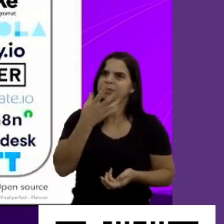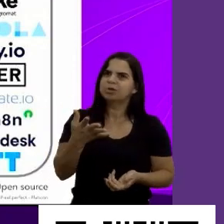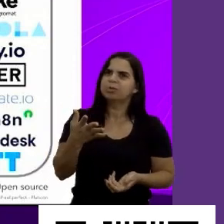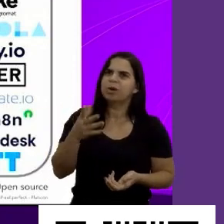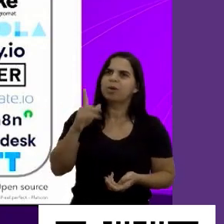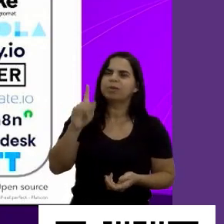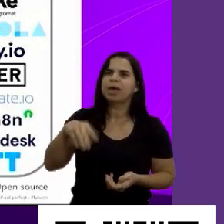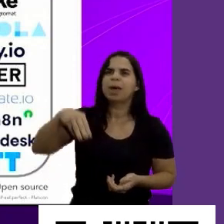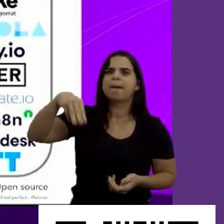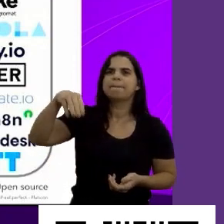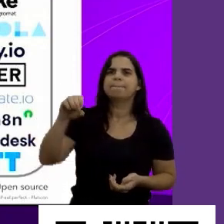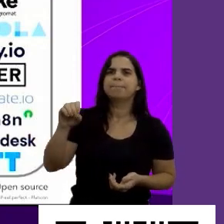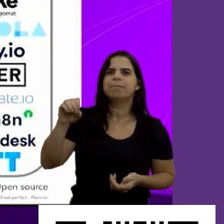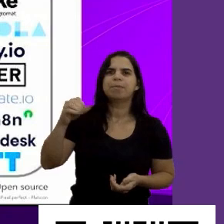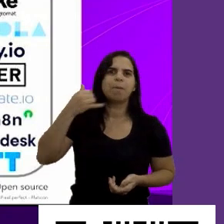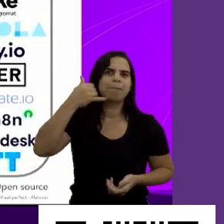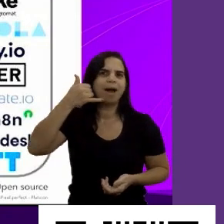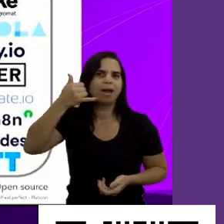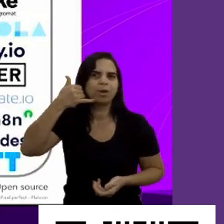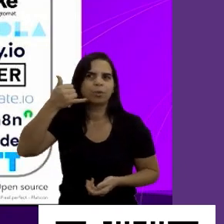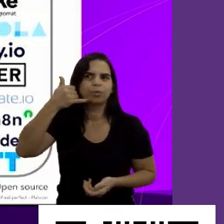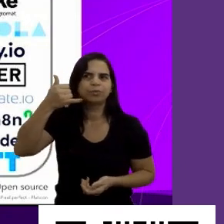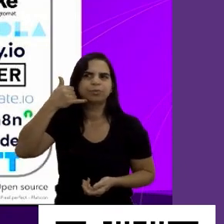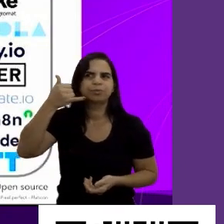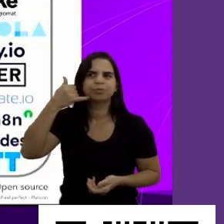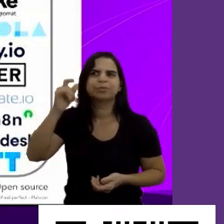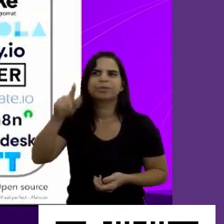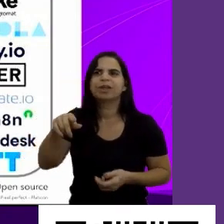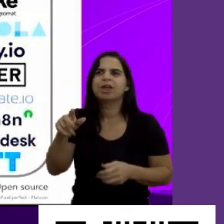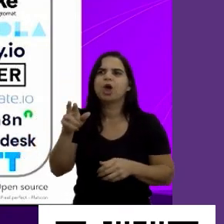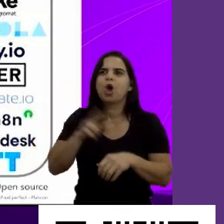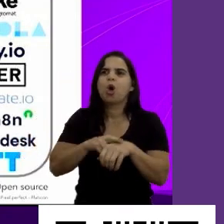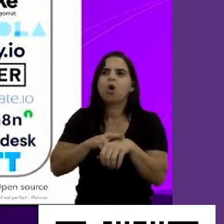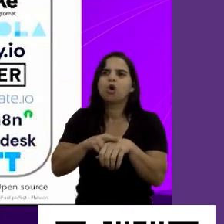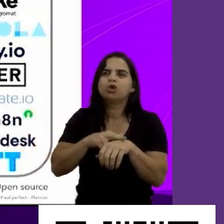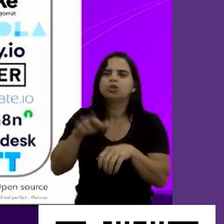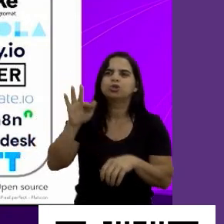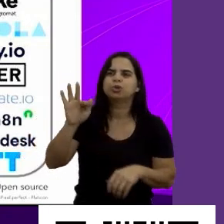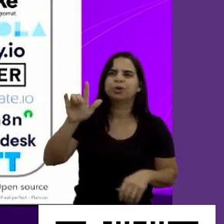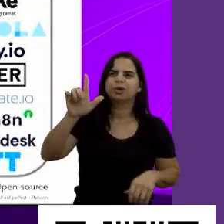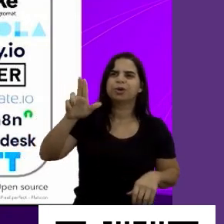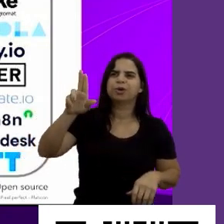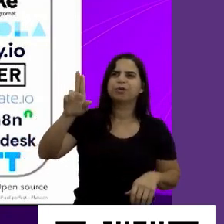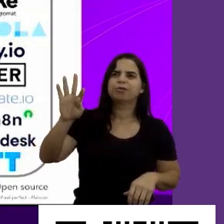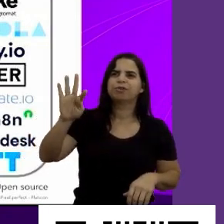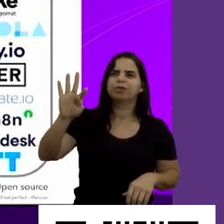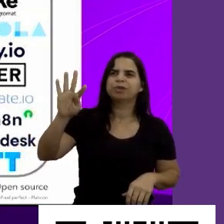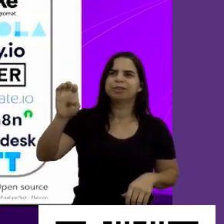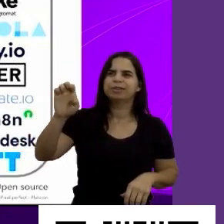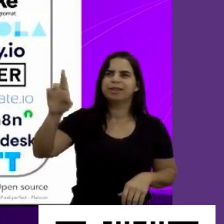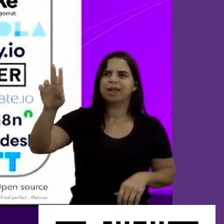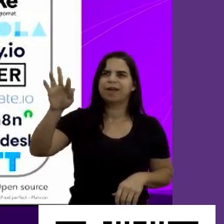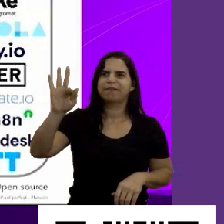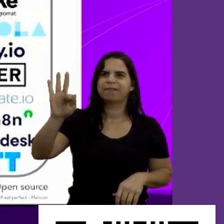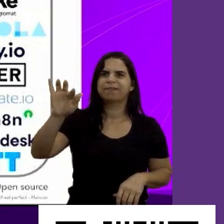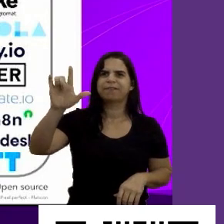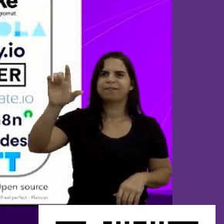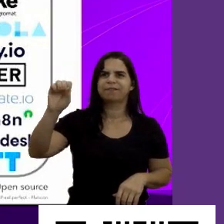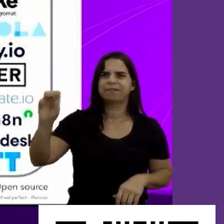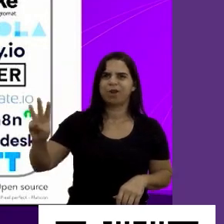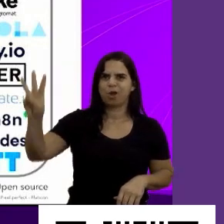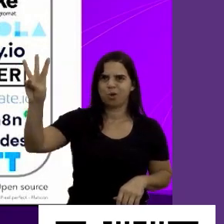mobile lá embaixo um roxinho flutterflow também vale muito a pena e você consegue